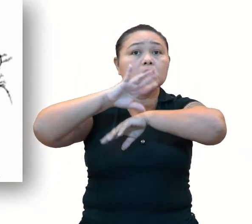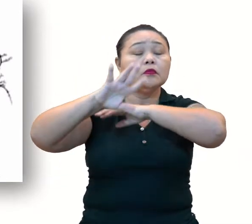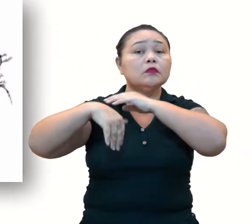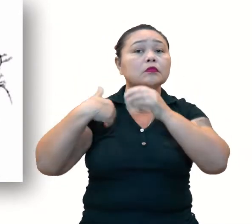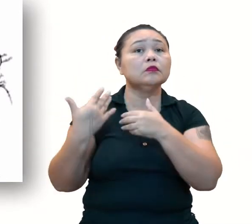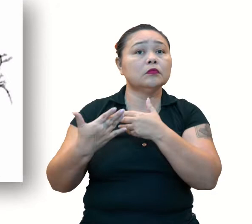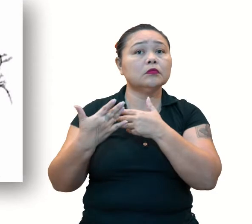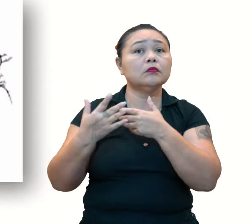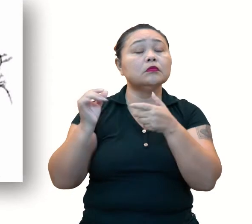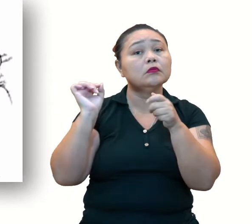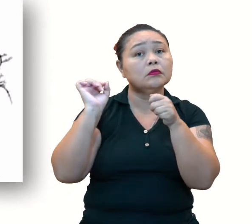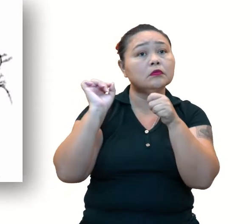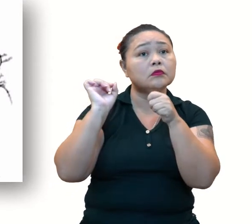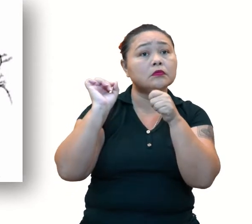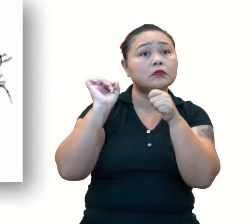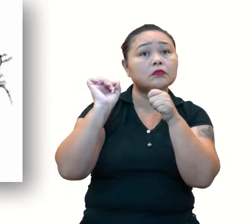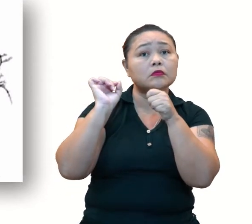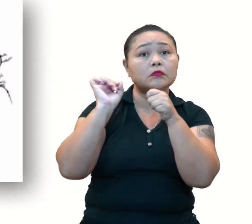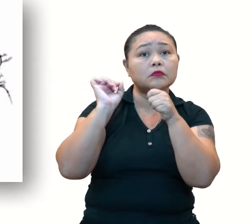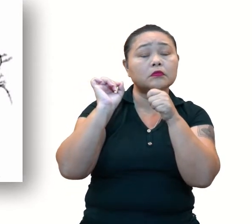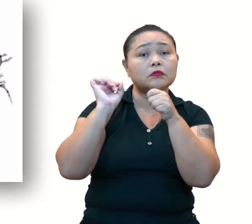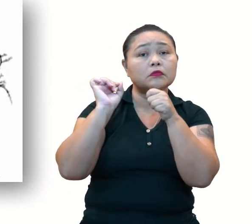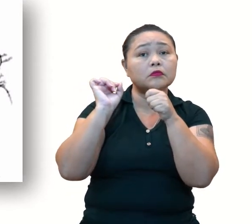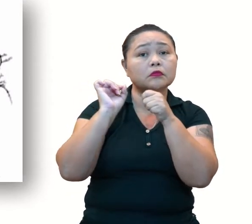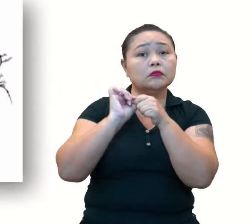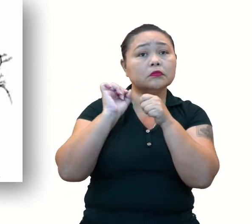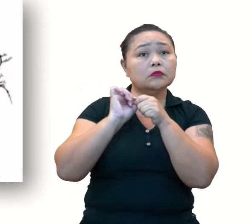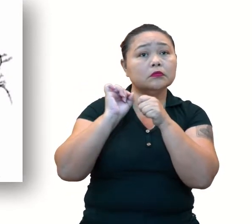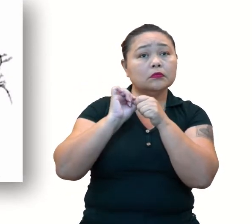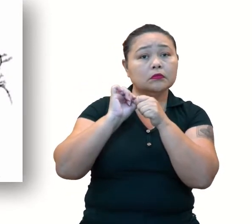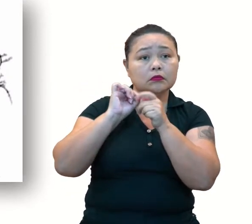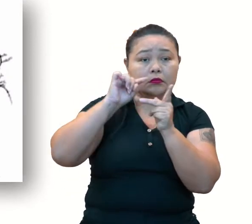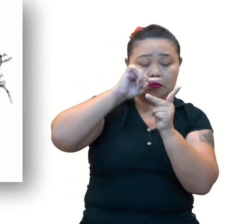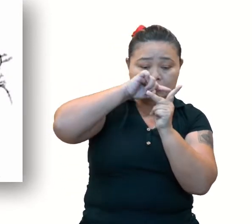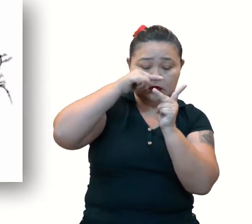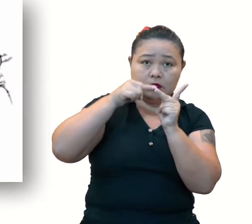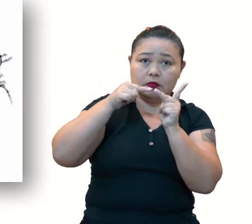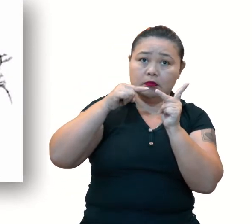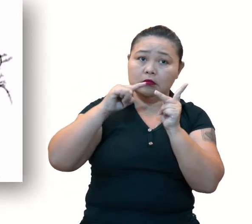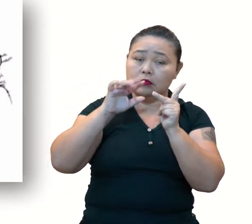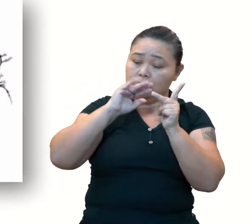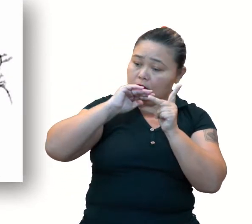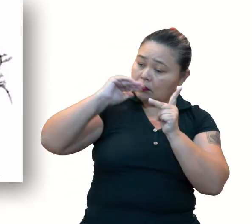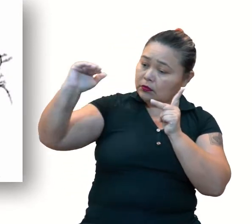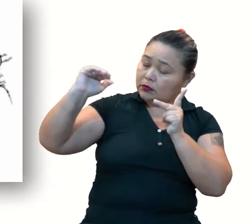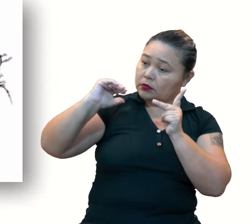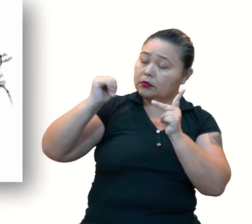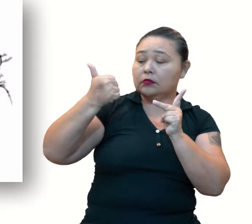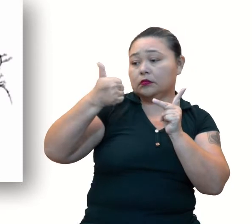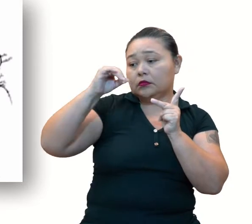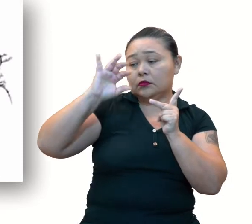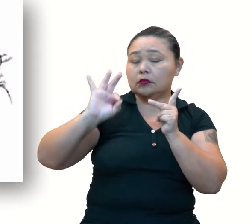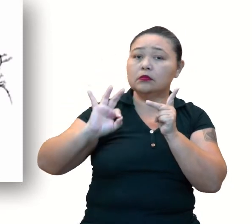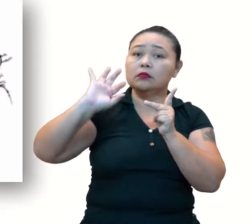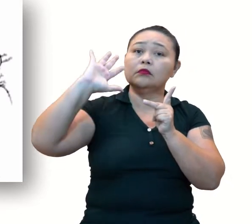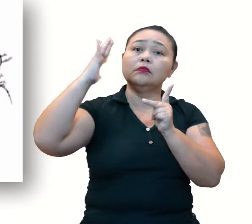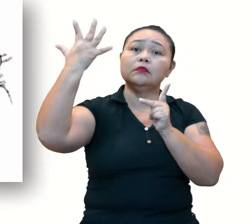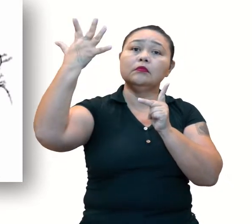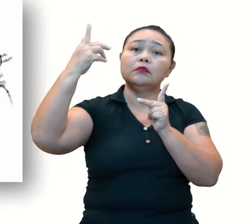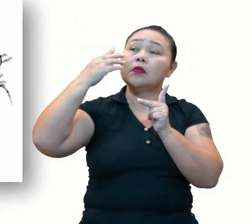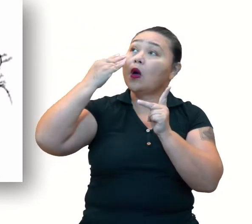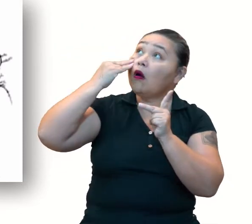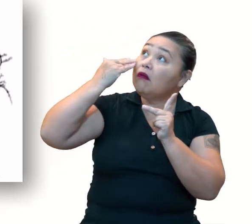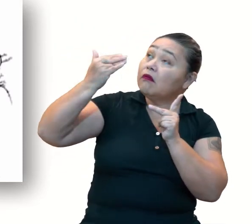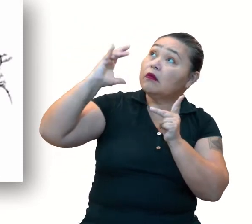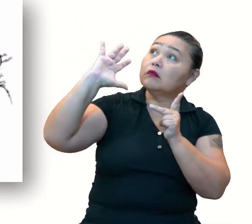E fez o que lá? Mediu, posicionou lá a distância de 10 metros de uma árvore e conseguiu enxergar o topo da árvore com